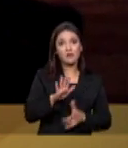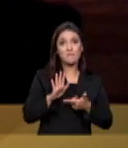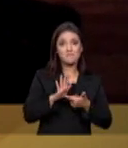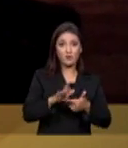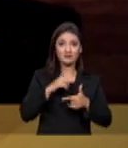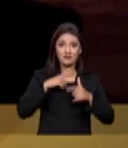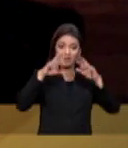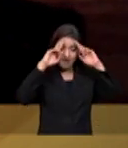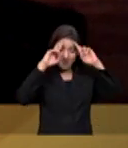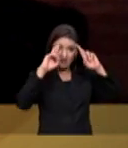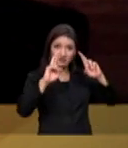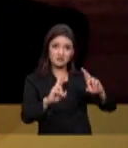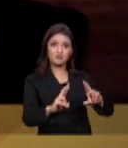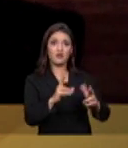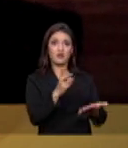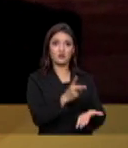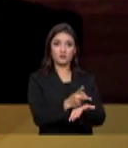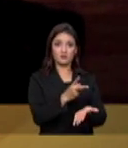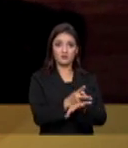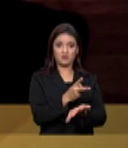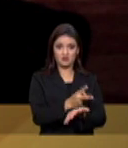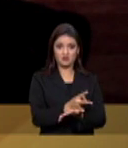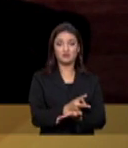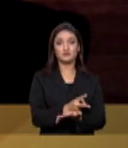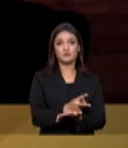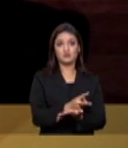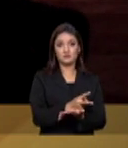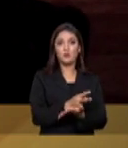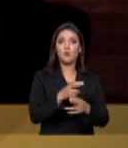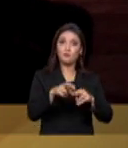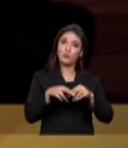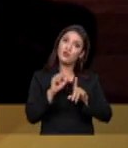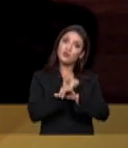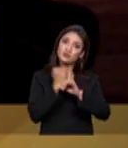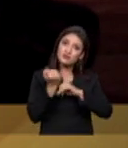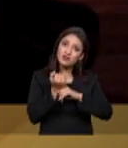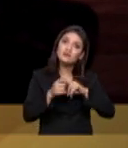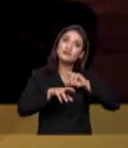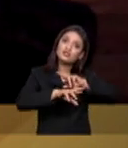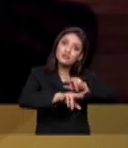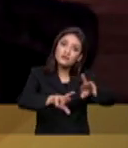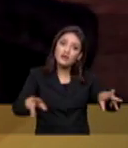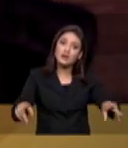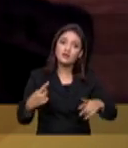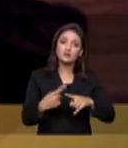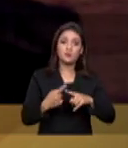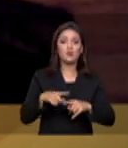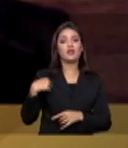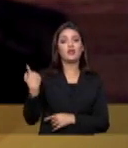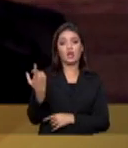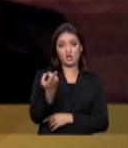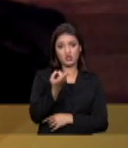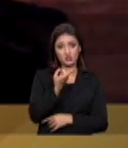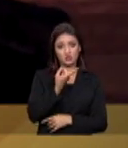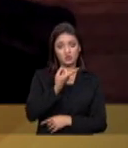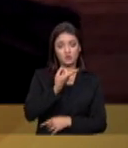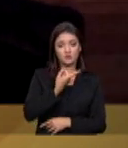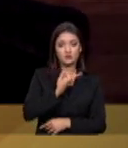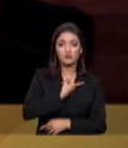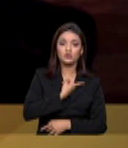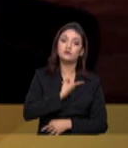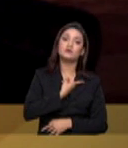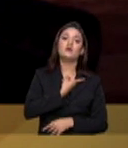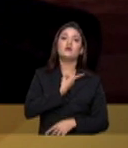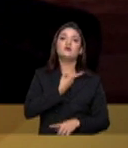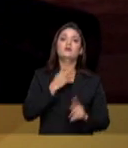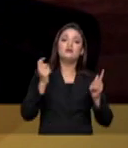respeitosa no âmbito da sociedade plural para que nós possamos nos e levar